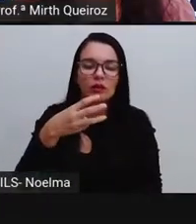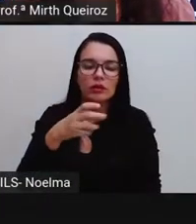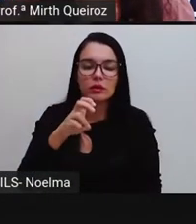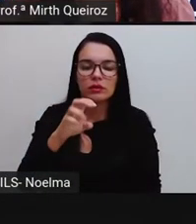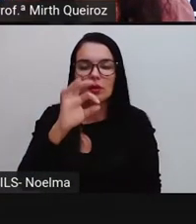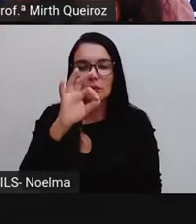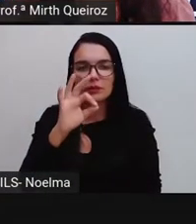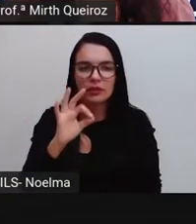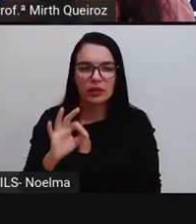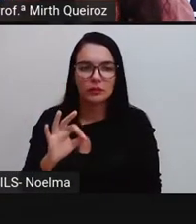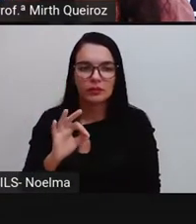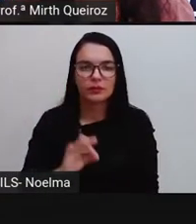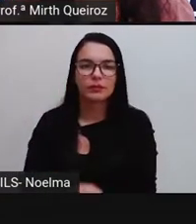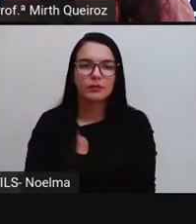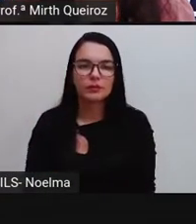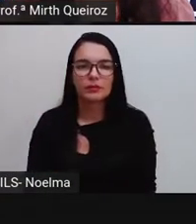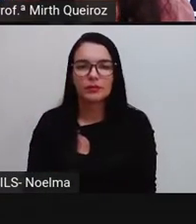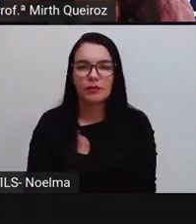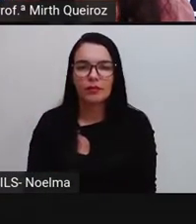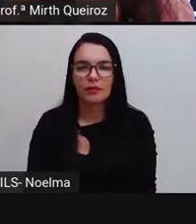slide.